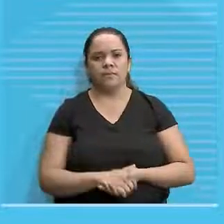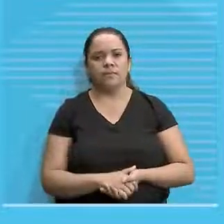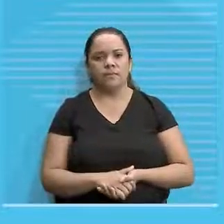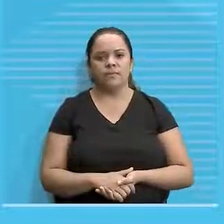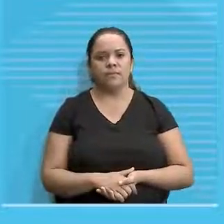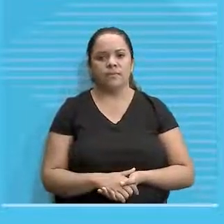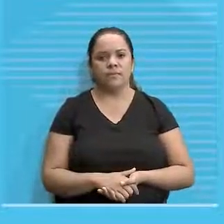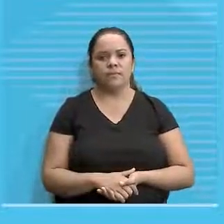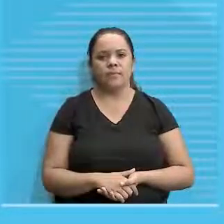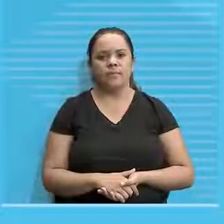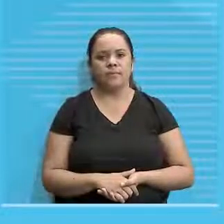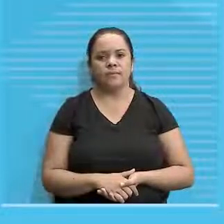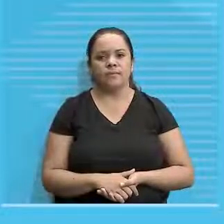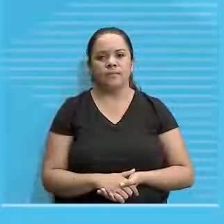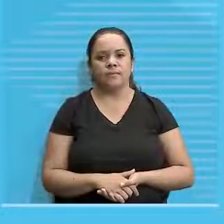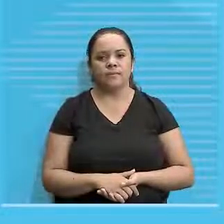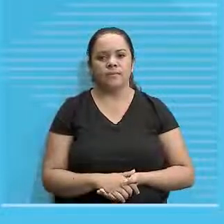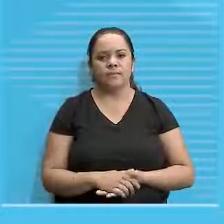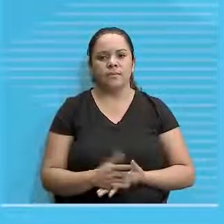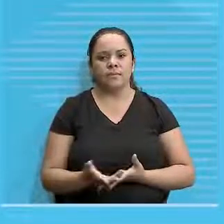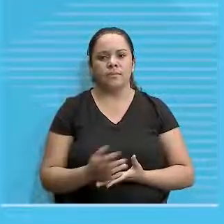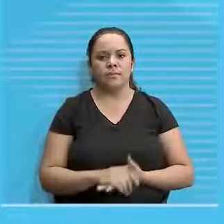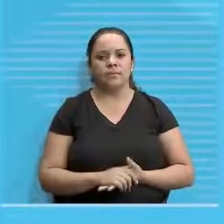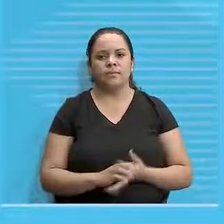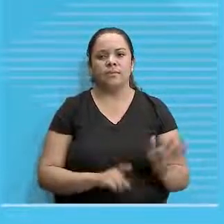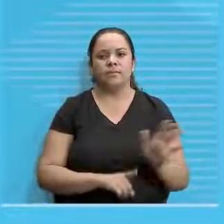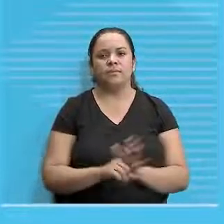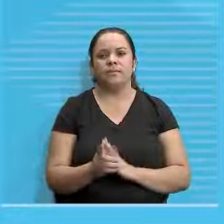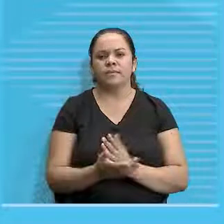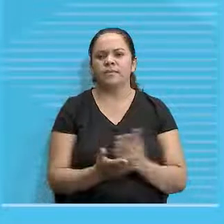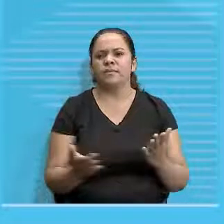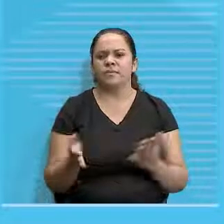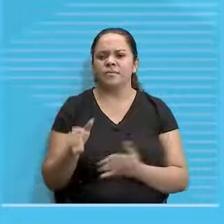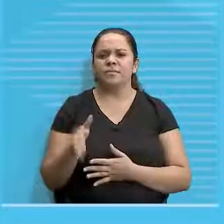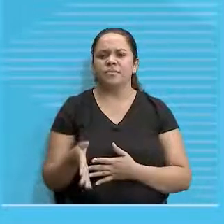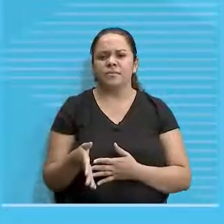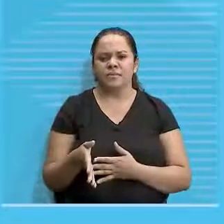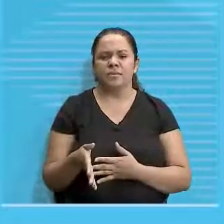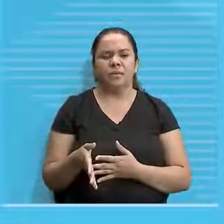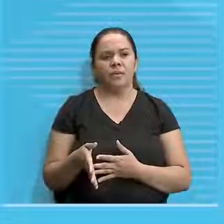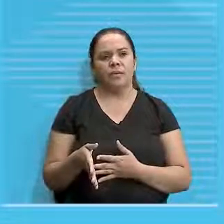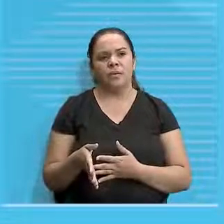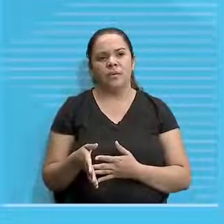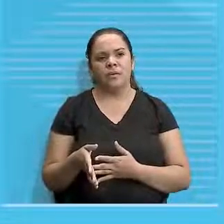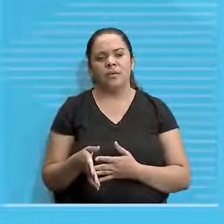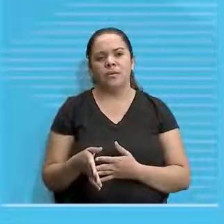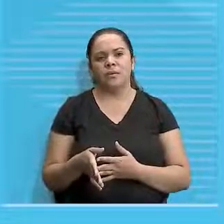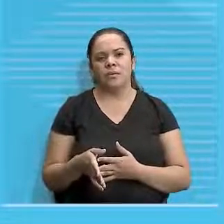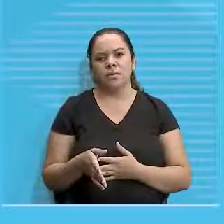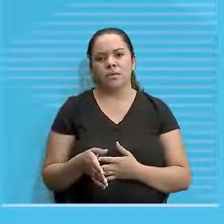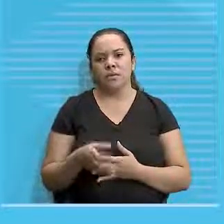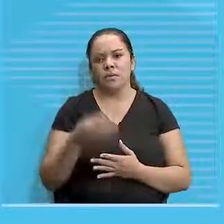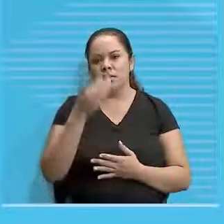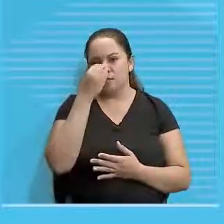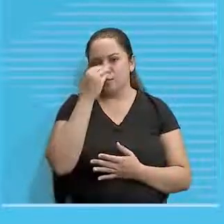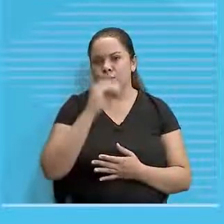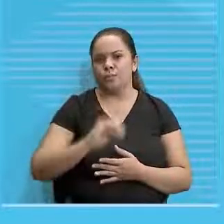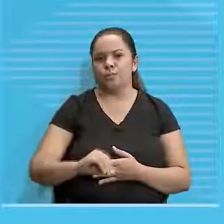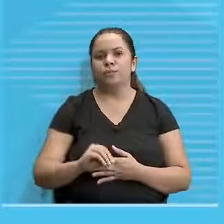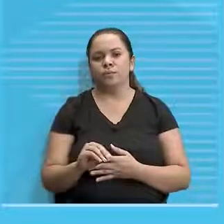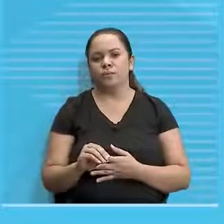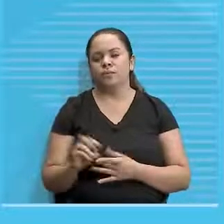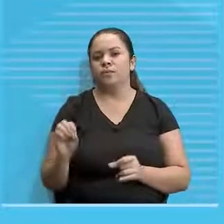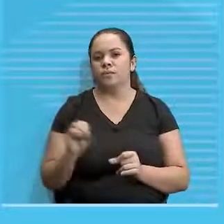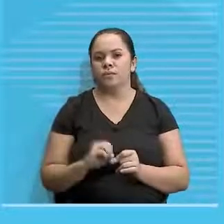que, ah, então, muitas. Eu perguntei, gente, vocês já deixaram de fazer alguma coisa